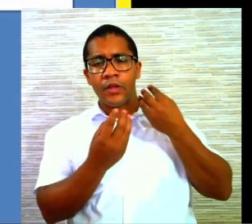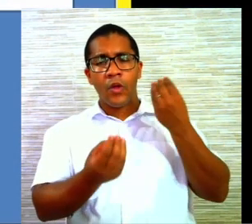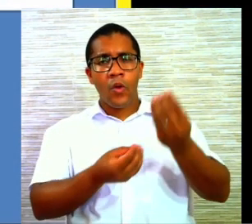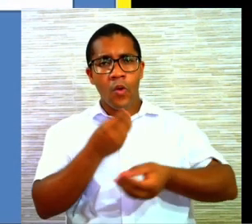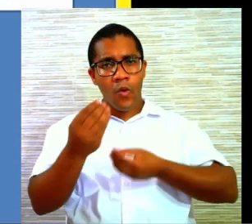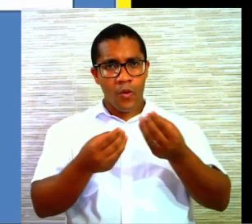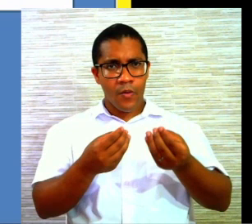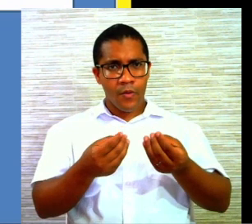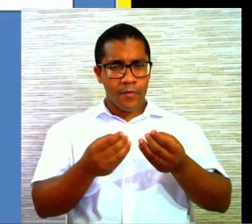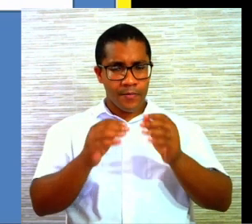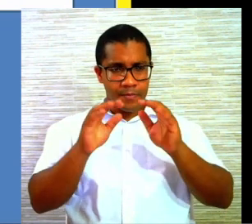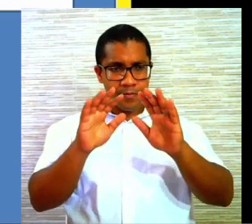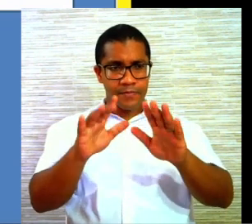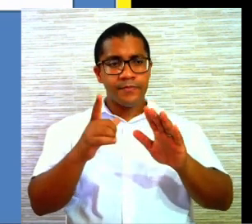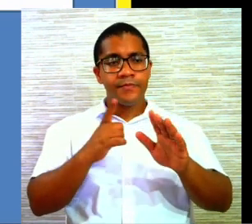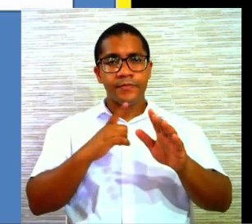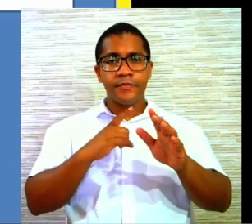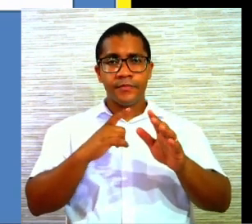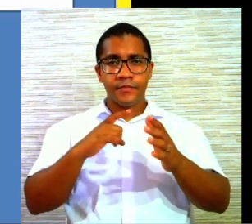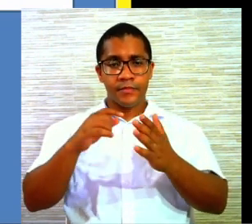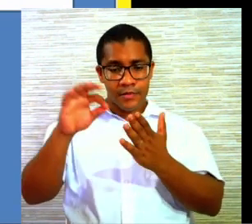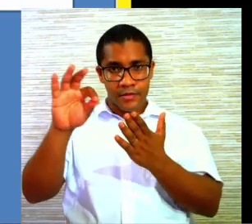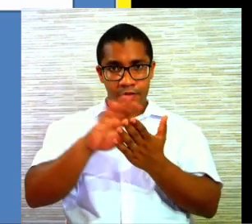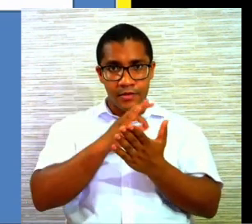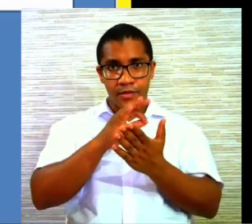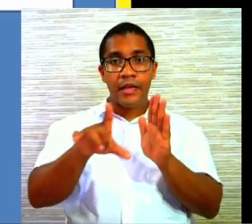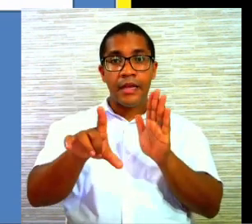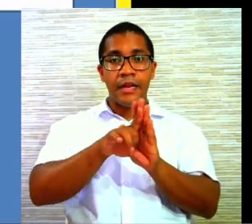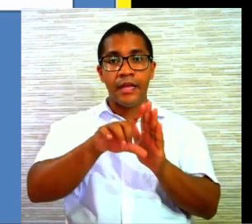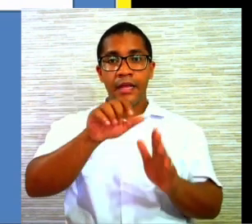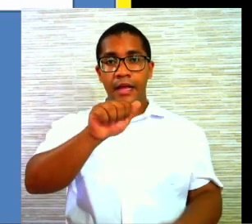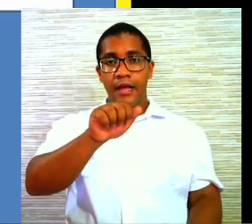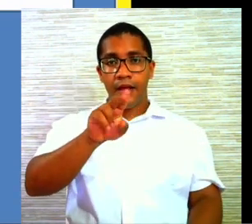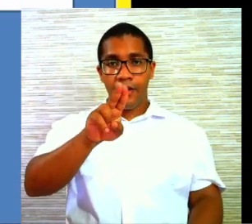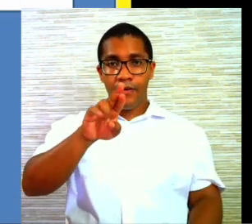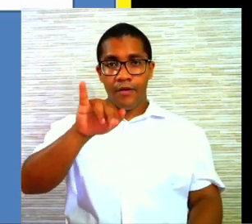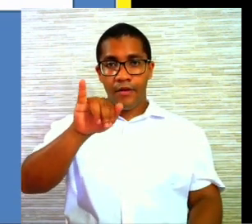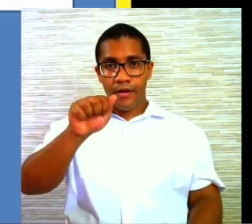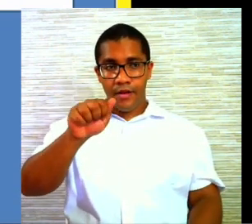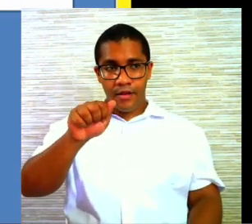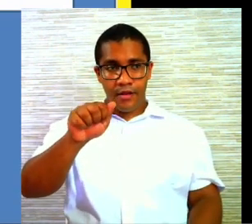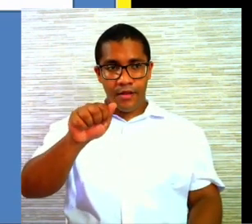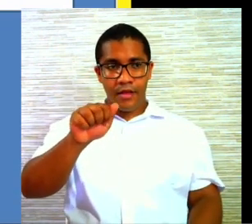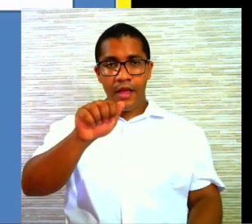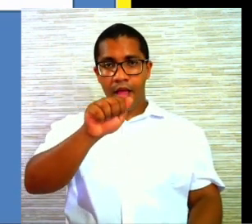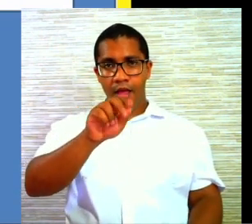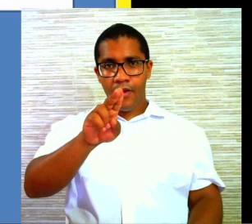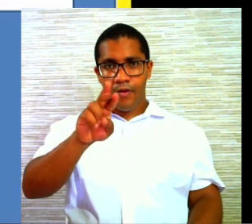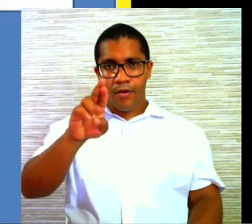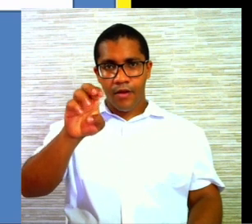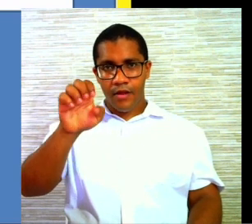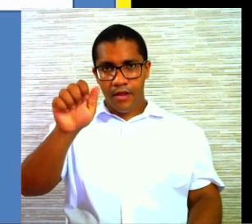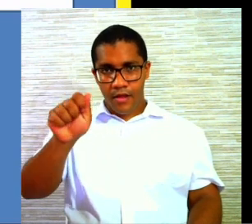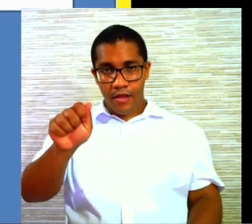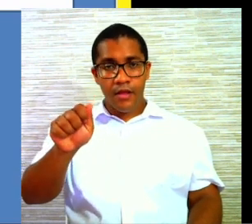como ocorre isso aí? Então, a assinatura da Lei Áurea, a assinatura da Lei